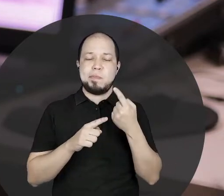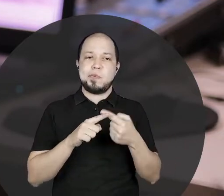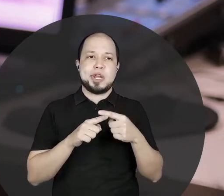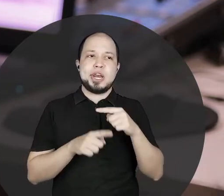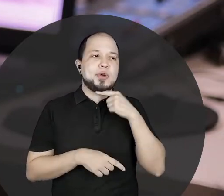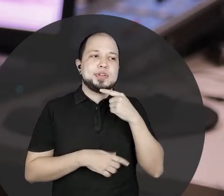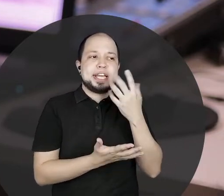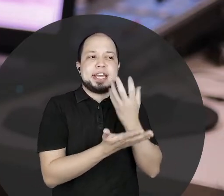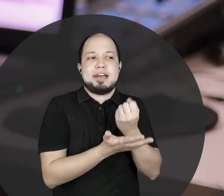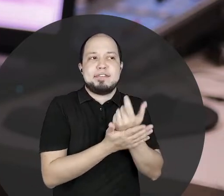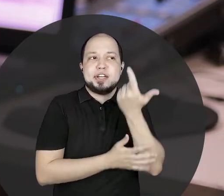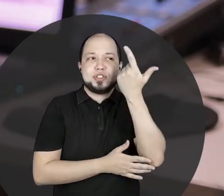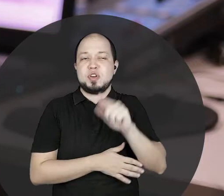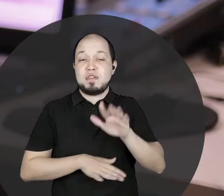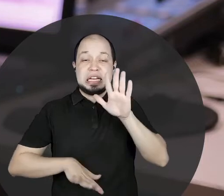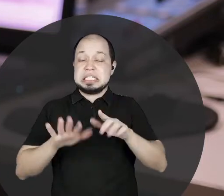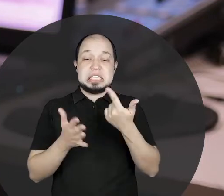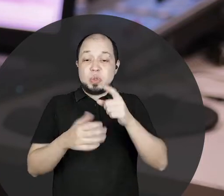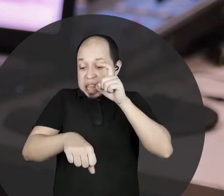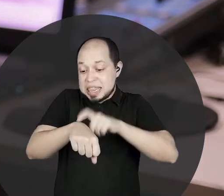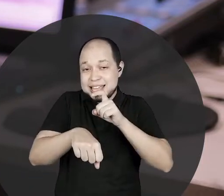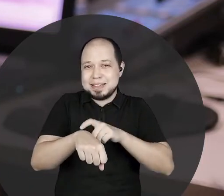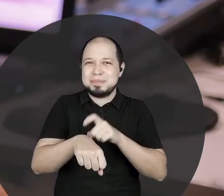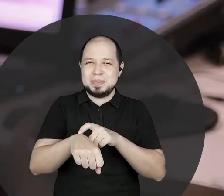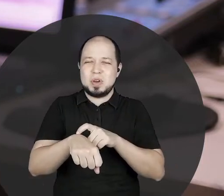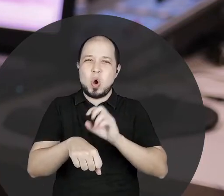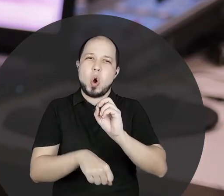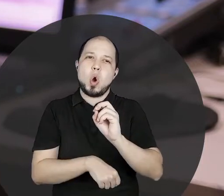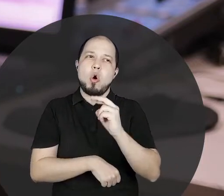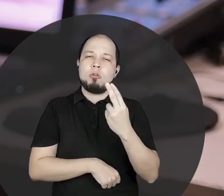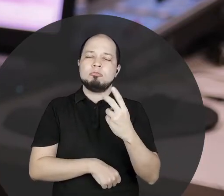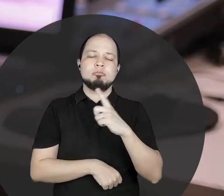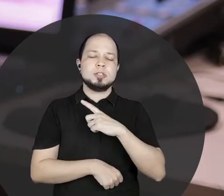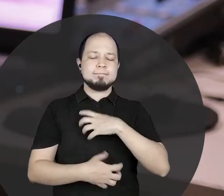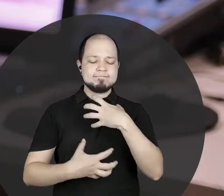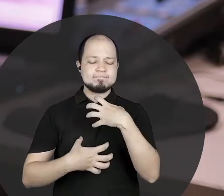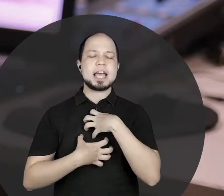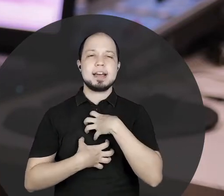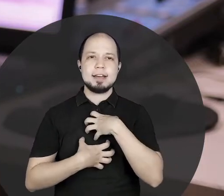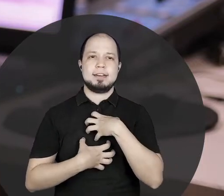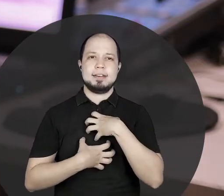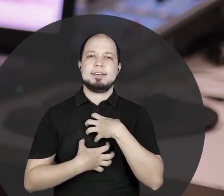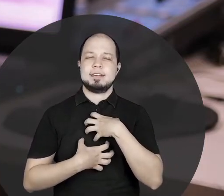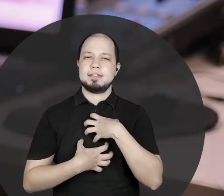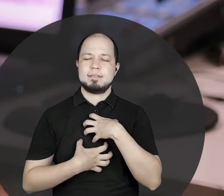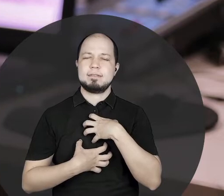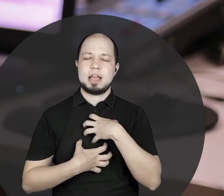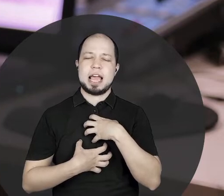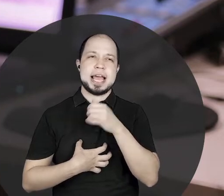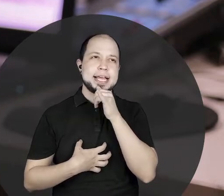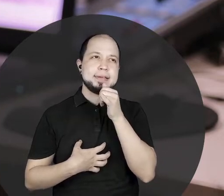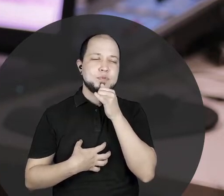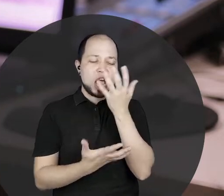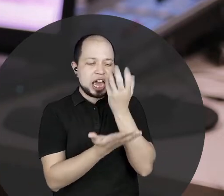por falta de agenda ou porque aquela gravação tinha aquele feeling, né? Tinha aquela pegada ali que, por mais que ele grave